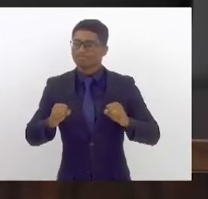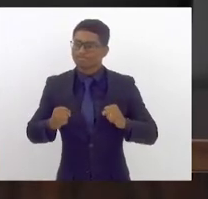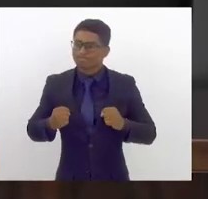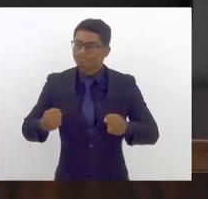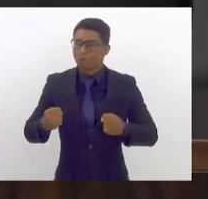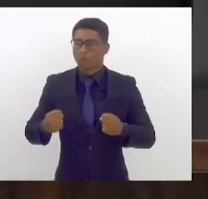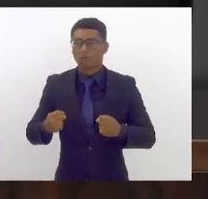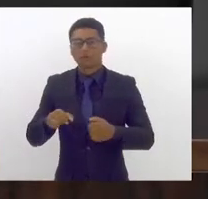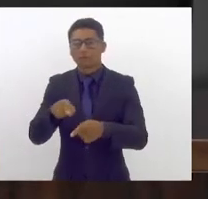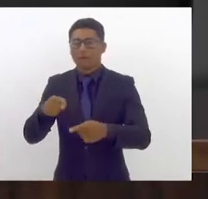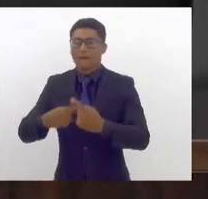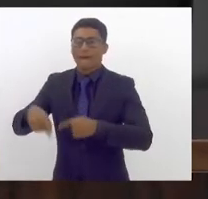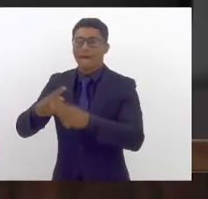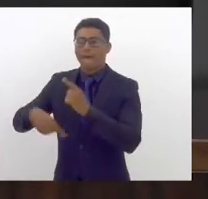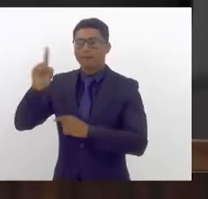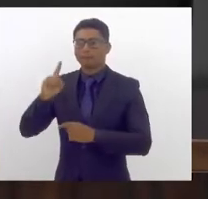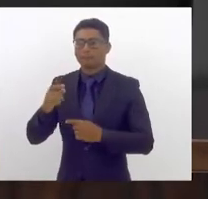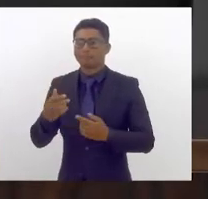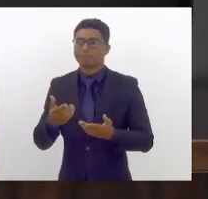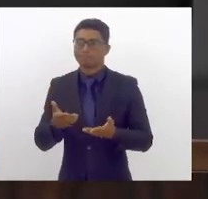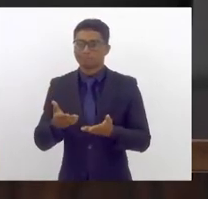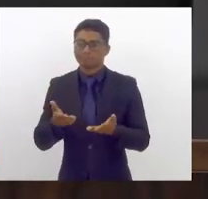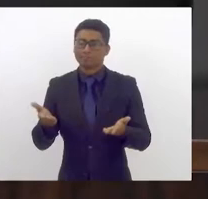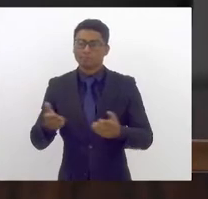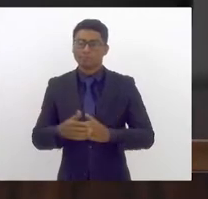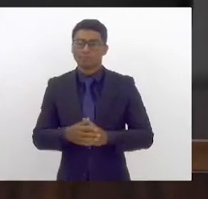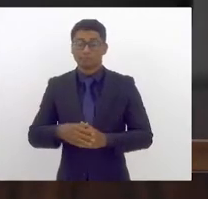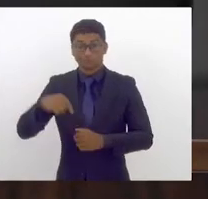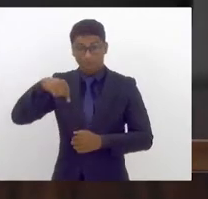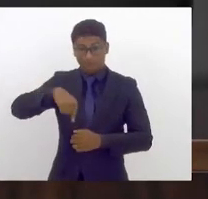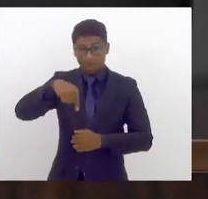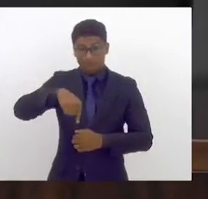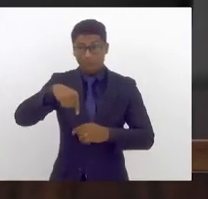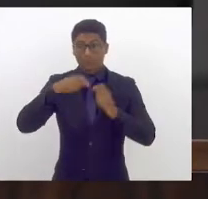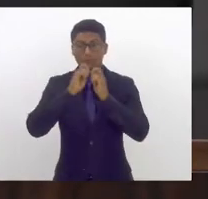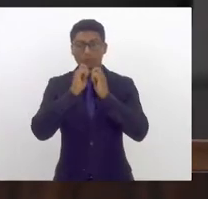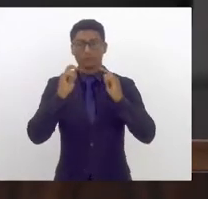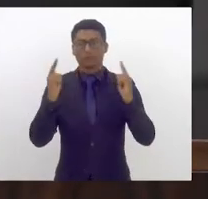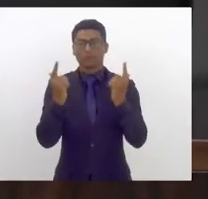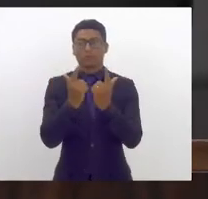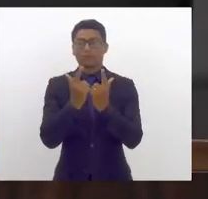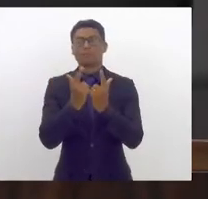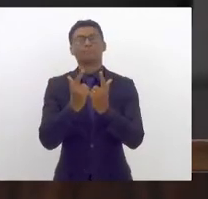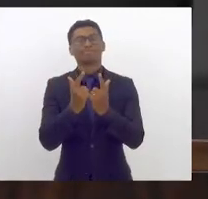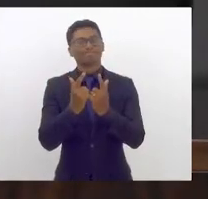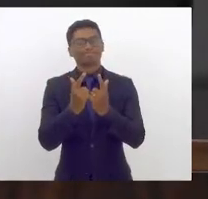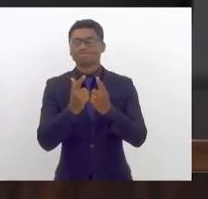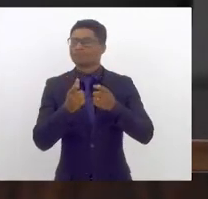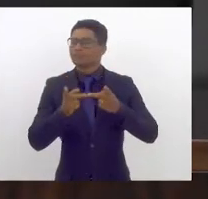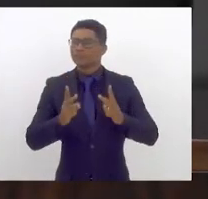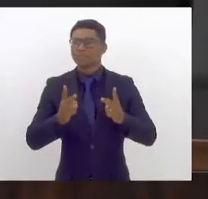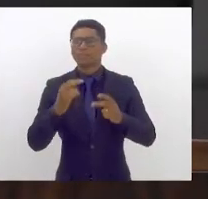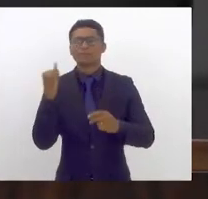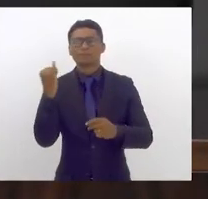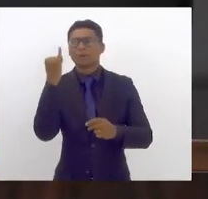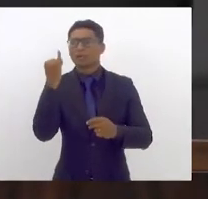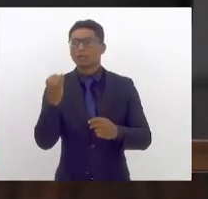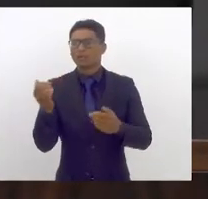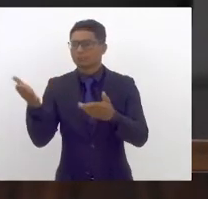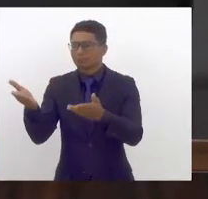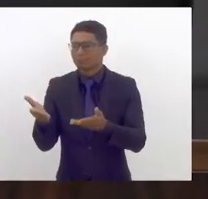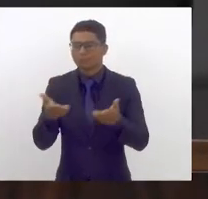então aqui na alergia sempre espaço para a gente tá mostrando